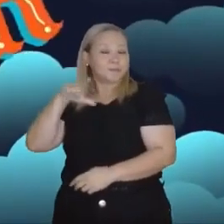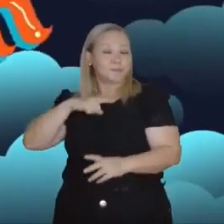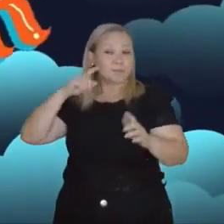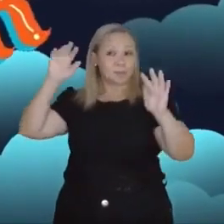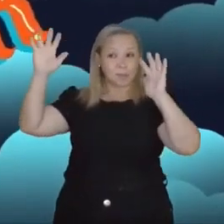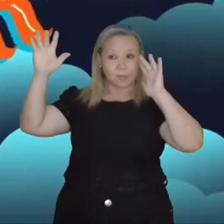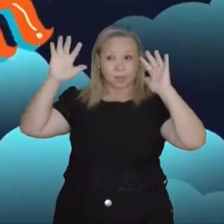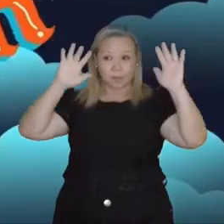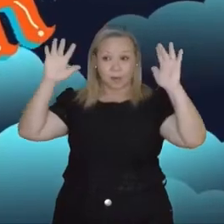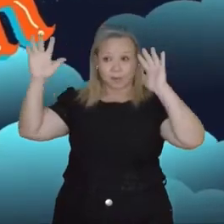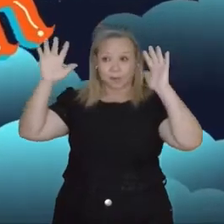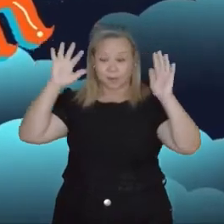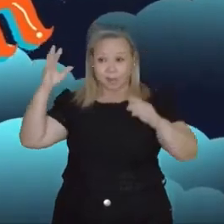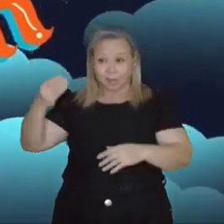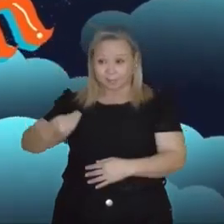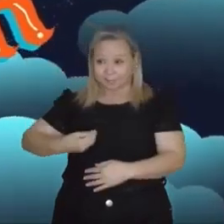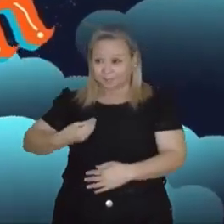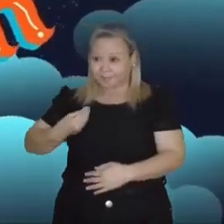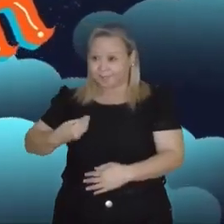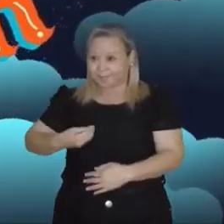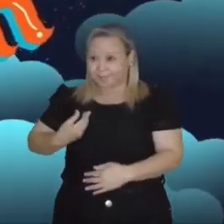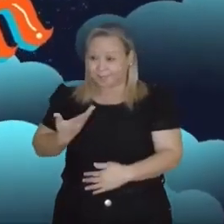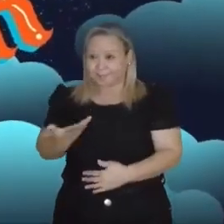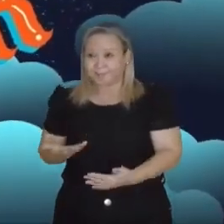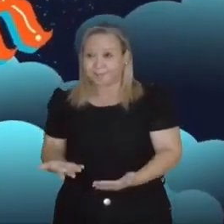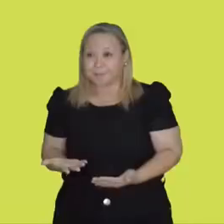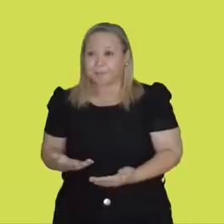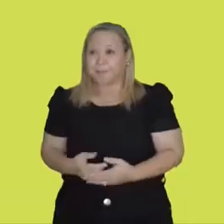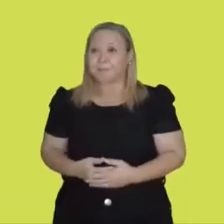tenho sonhos pra viver.